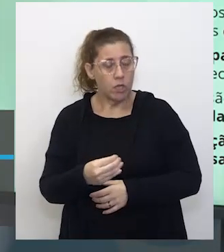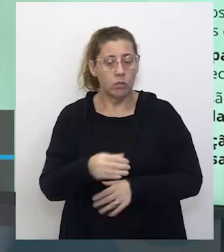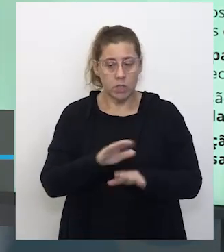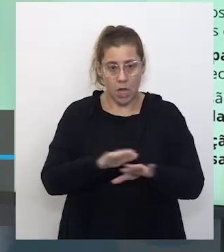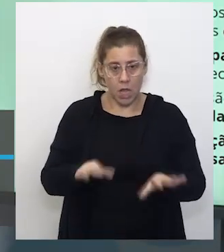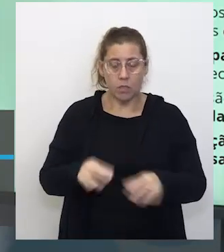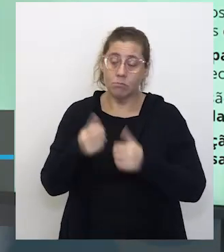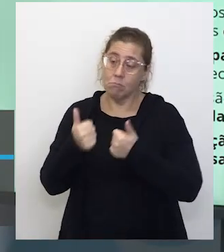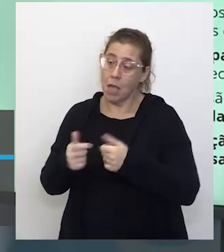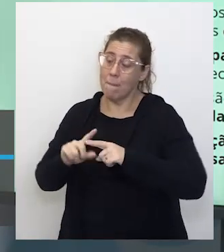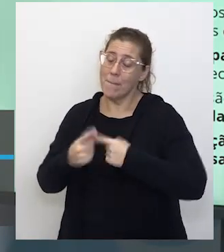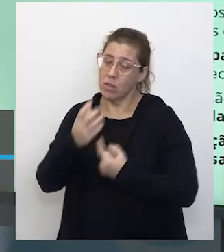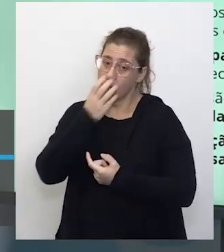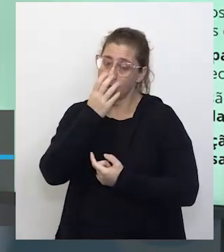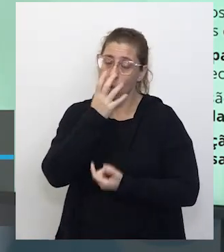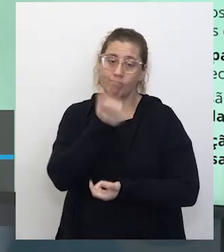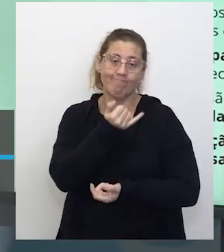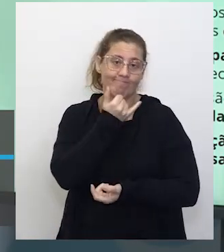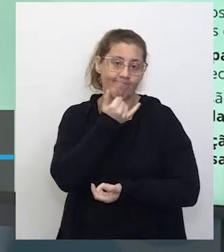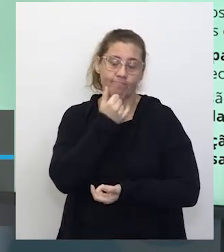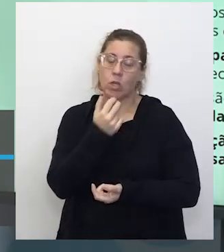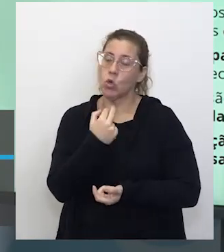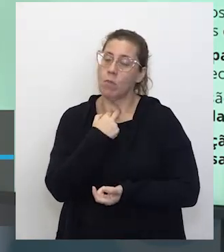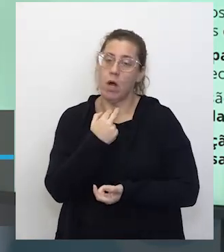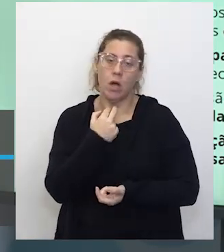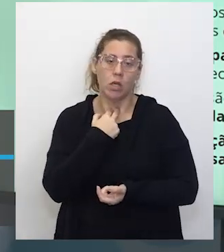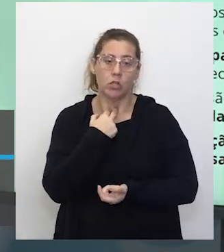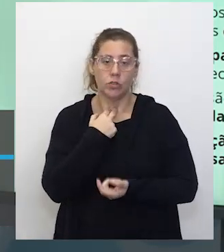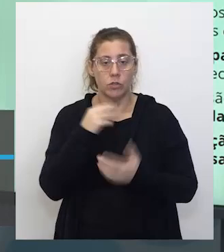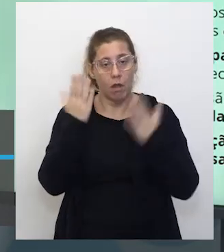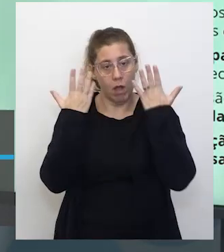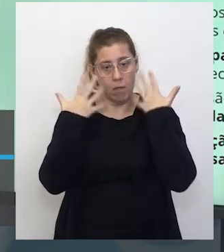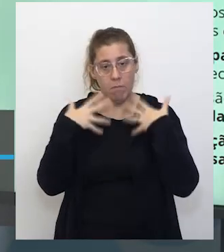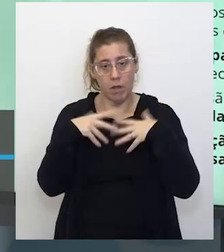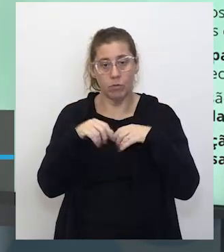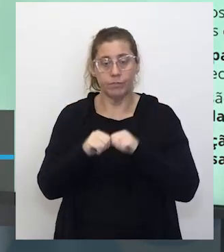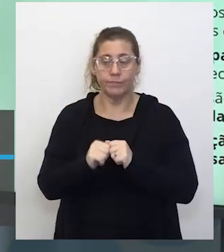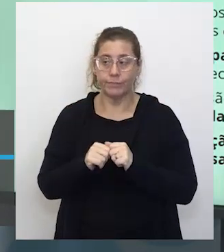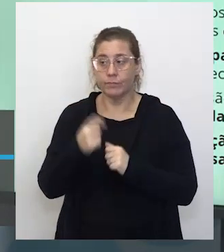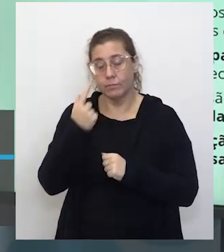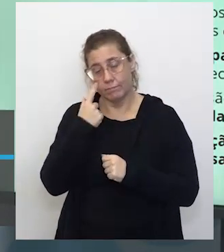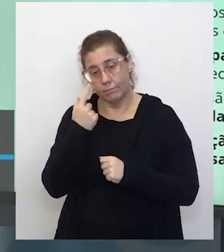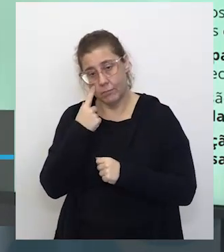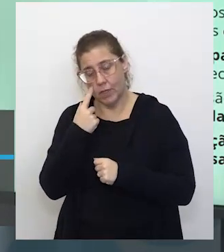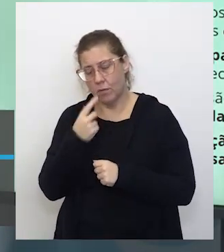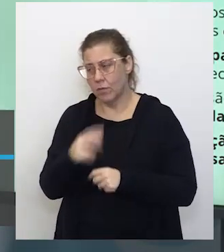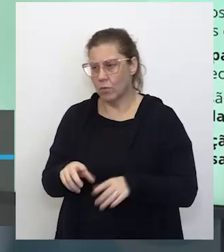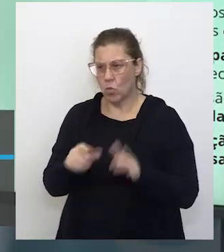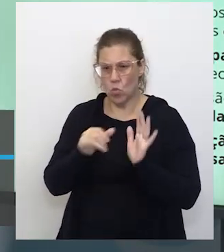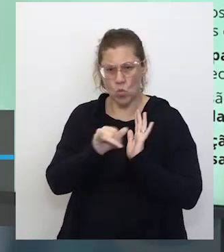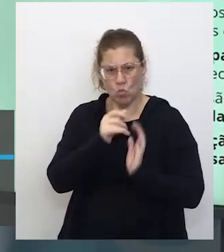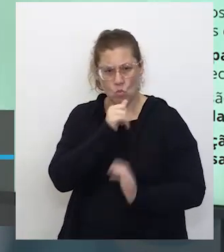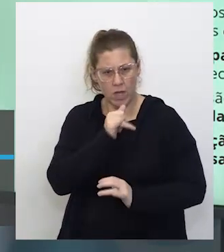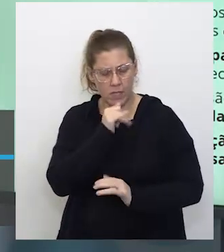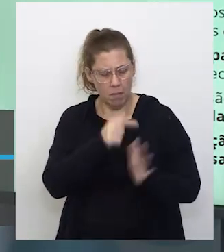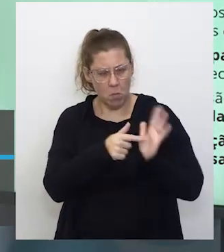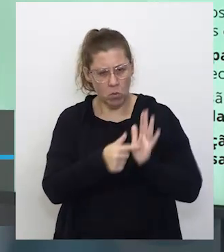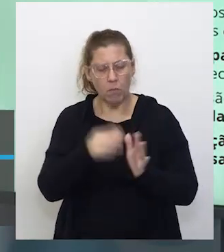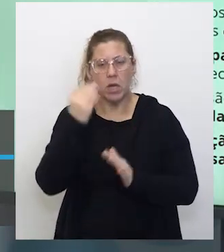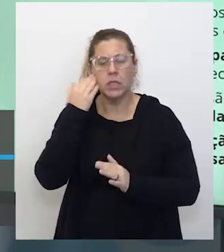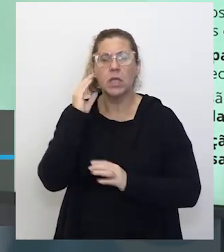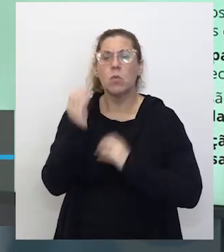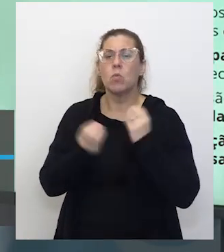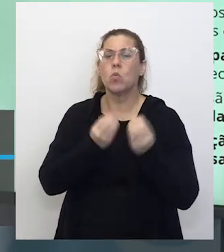o cachorro, sinto muito, não é permitido animais. Nós, com esse pequeno exemplo, né, nós entendemos